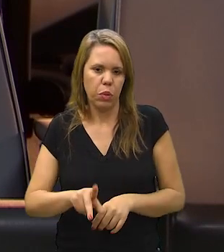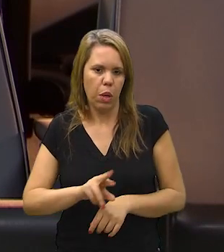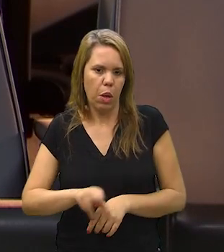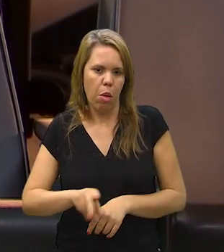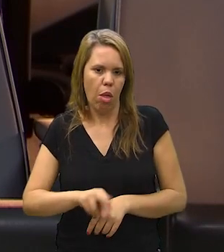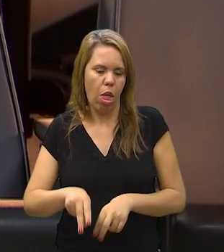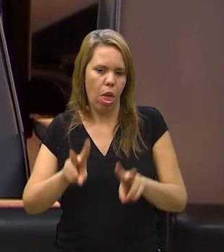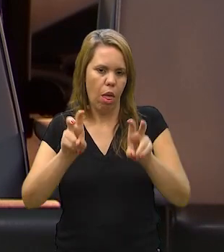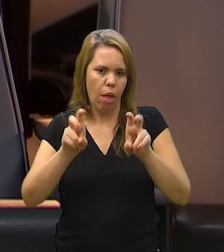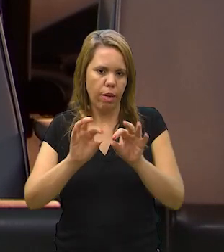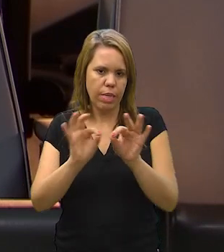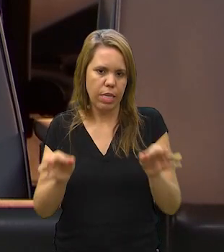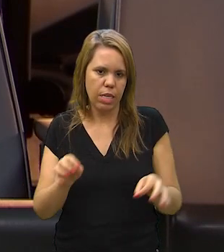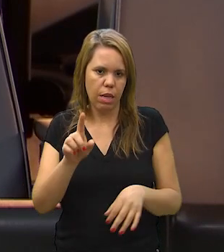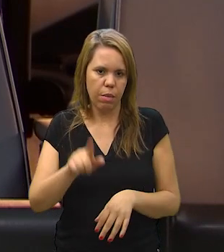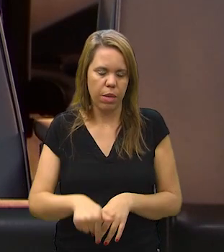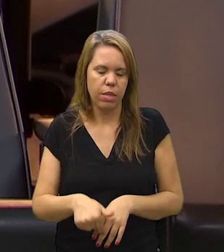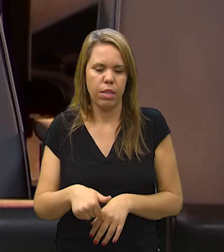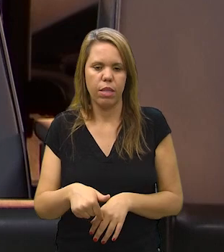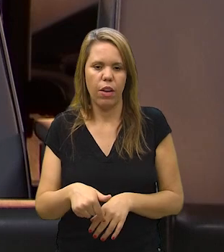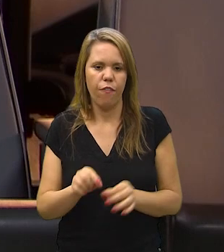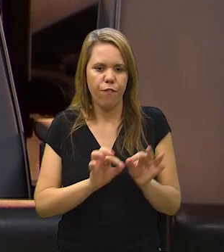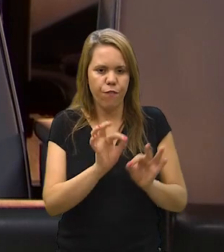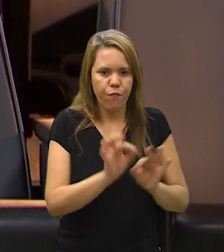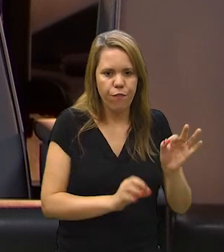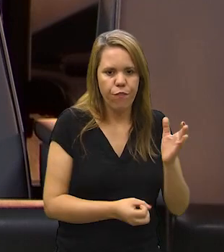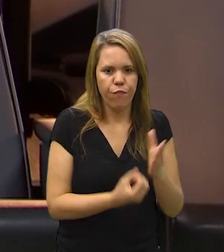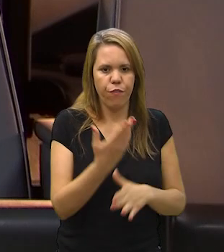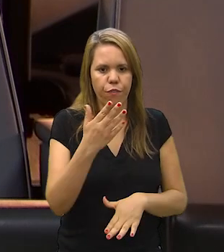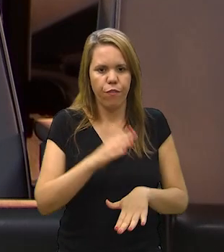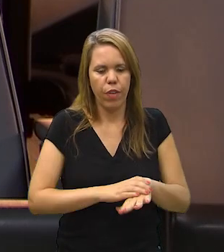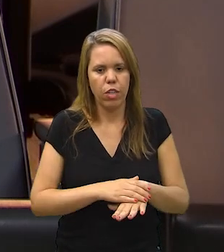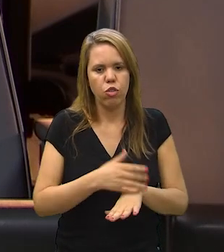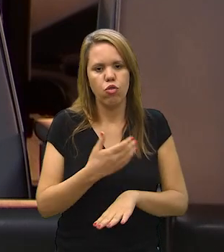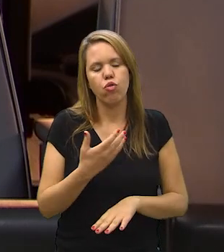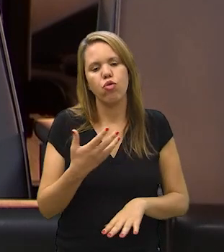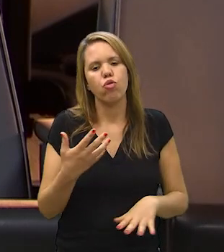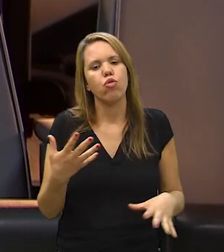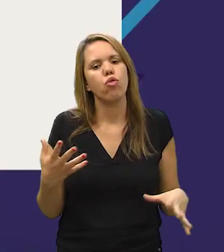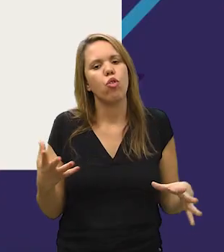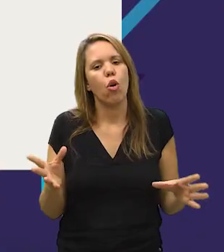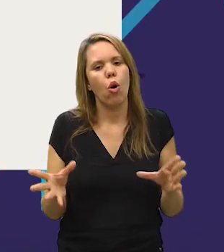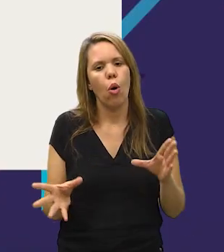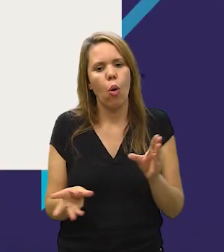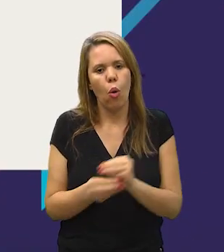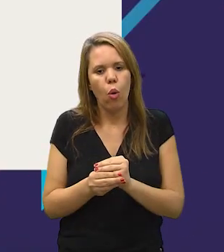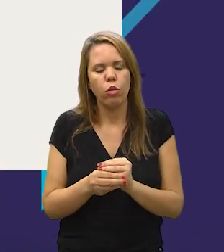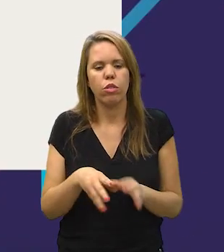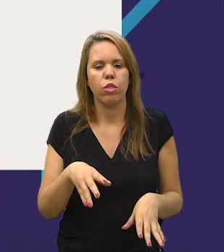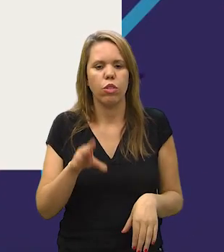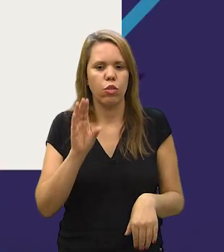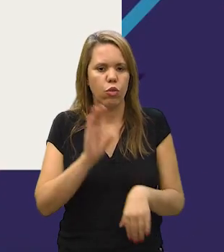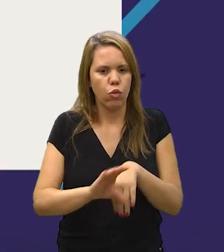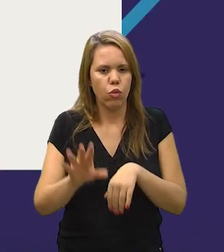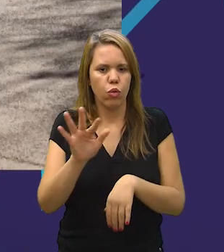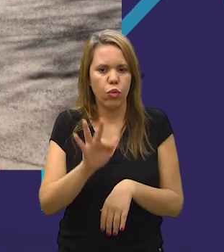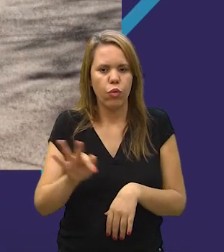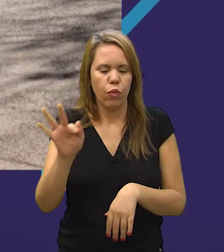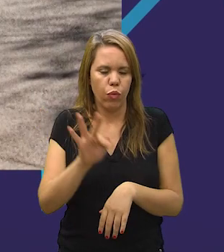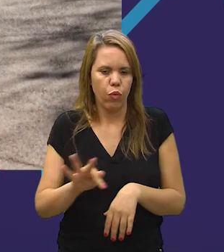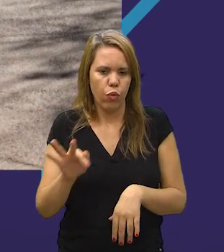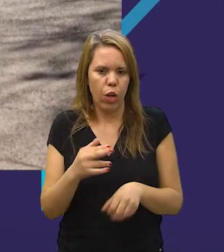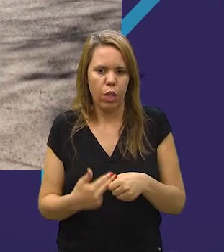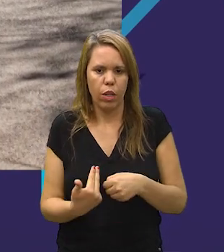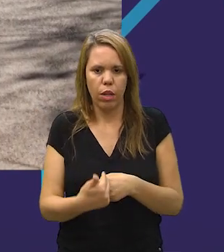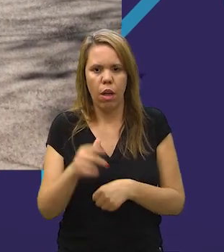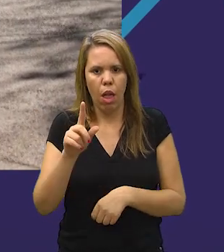assim. Foi um curta produzido para uma disciplina de conclusão de curso da Unicamp, né? E, na verdade, ele